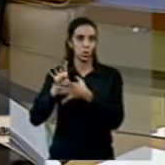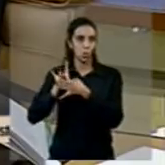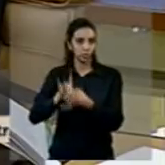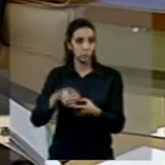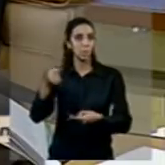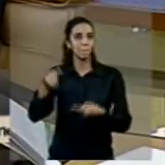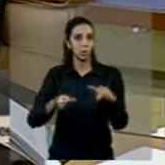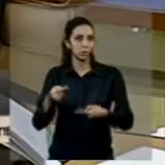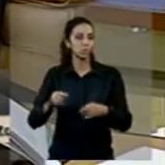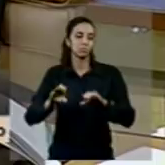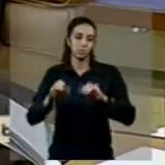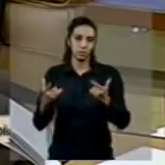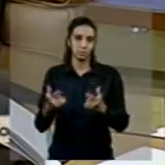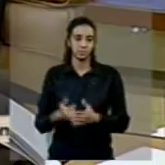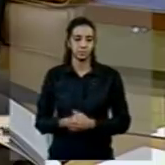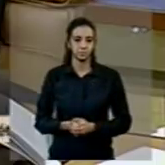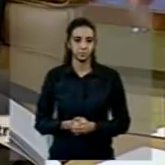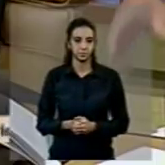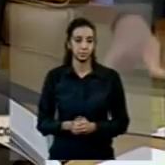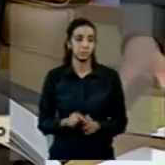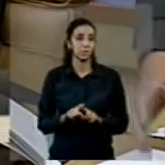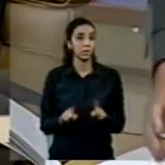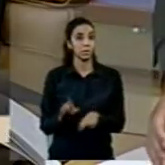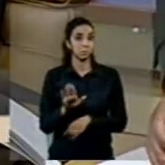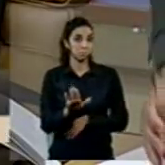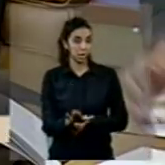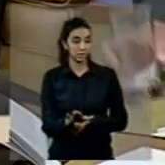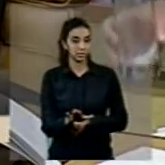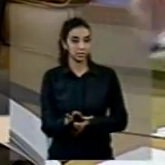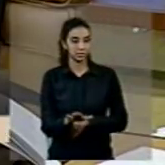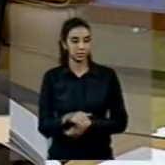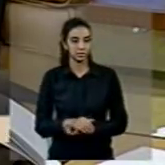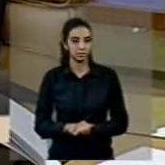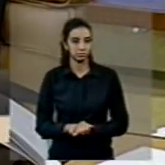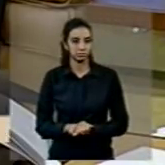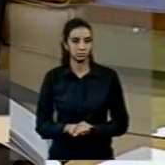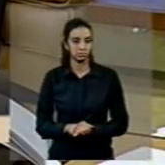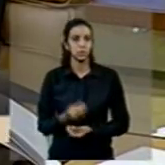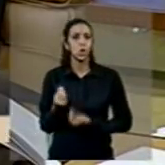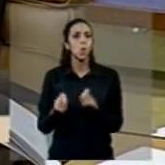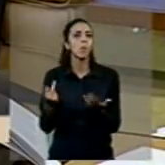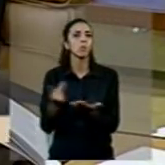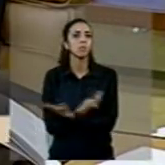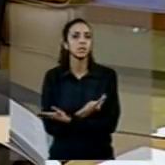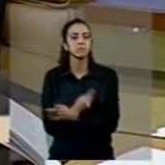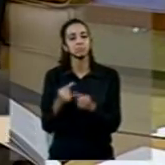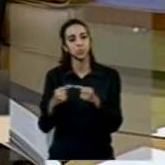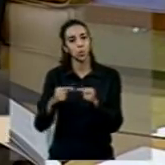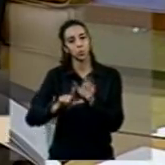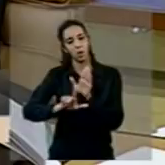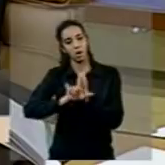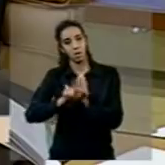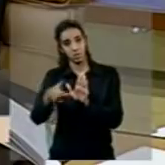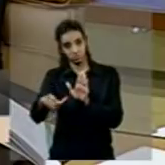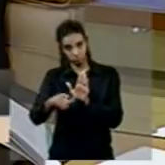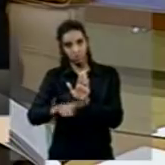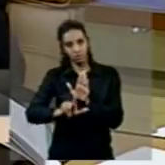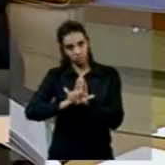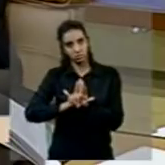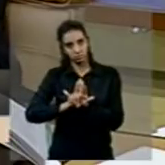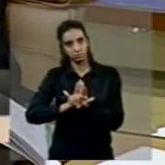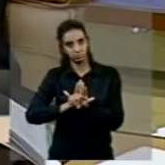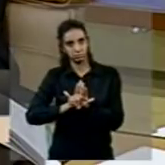efetivamente. Porém, ele se exerce nos termos da lei. E nós temos uma lei